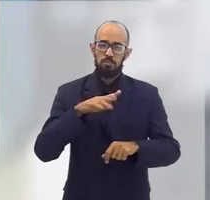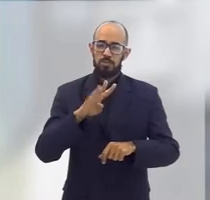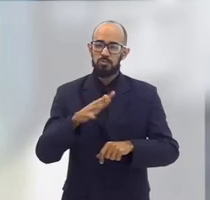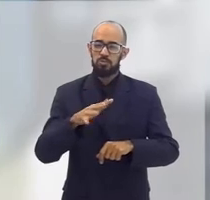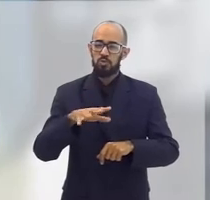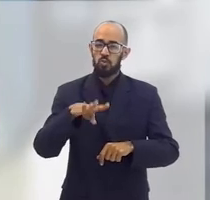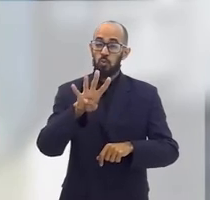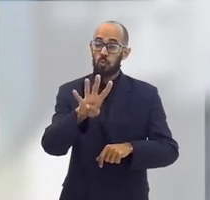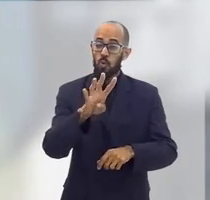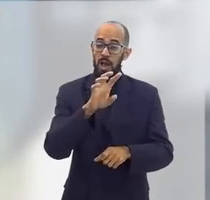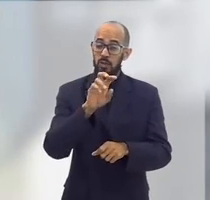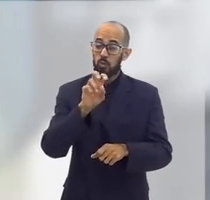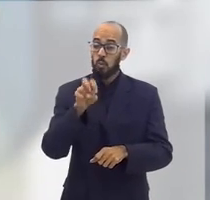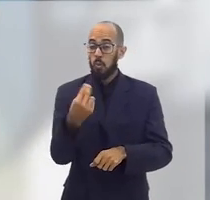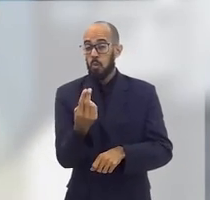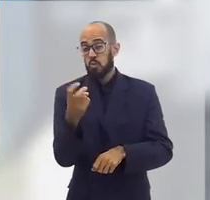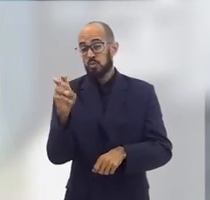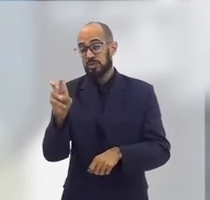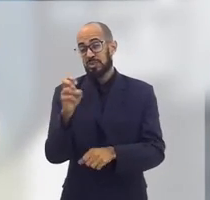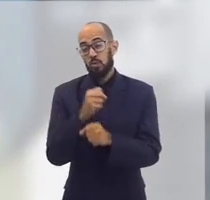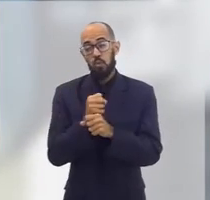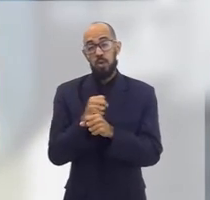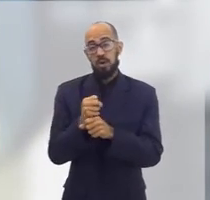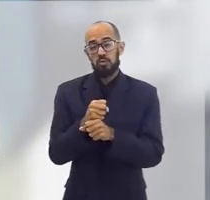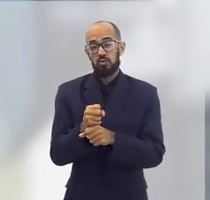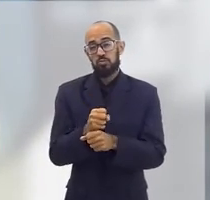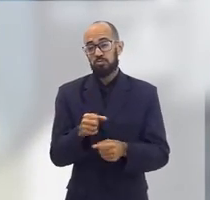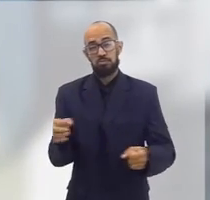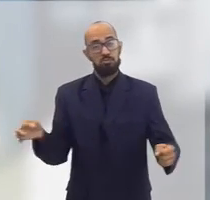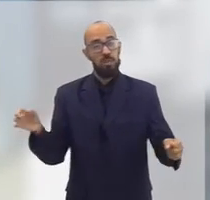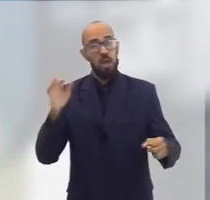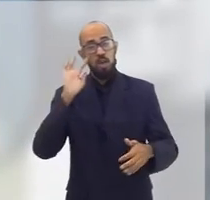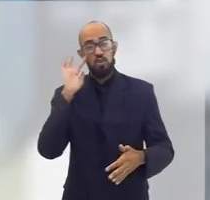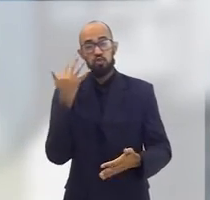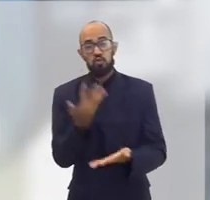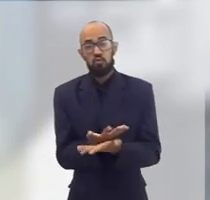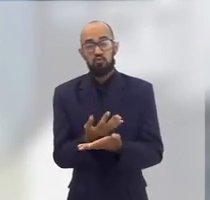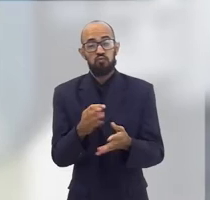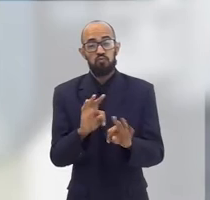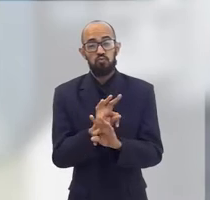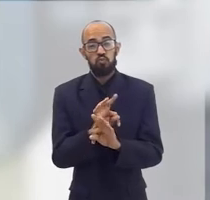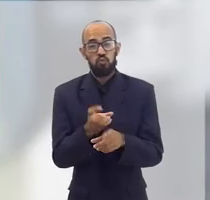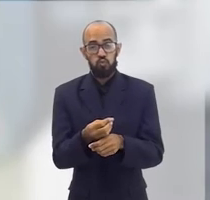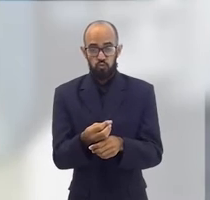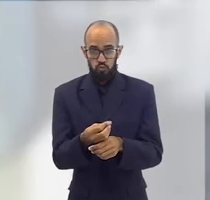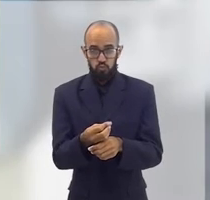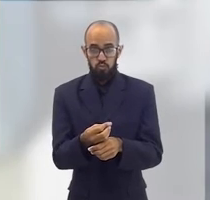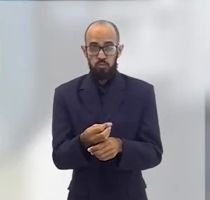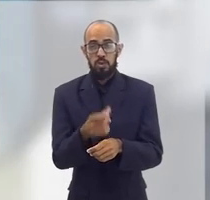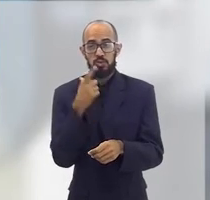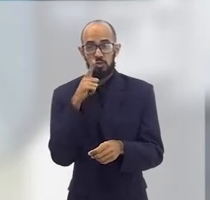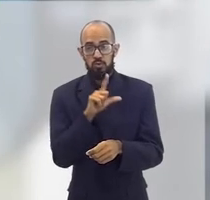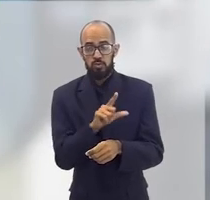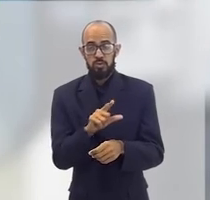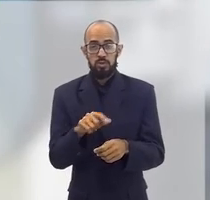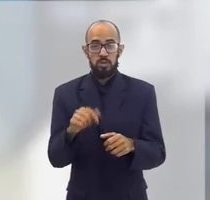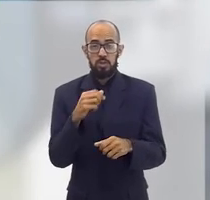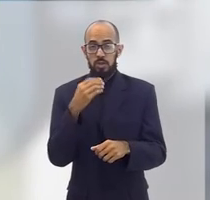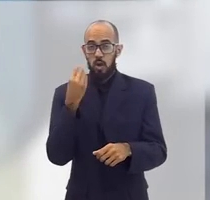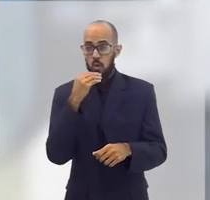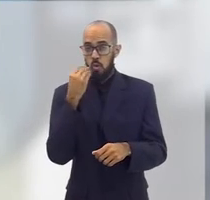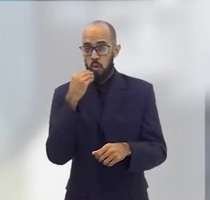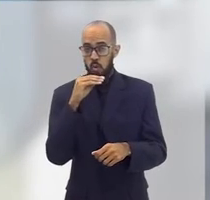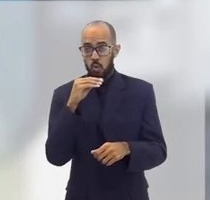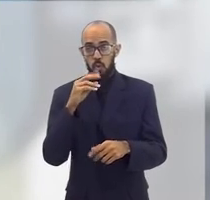de 4 a 5 anos para pagamento desse passivo todo e reequação financeira do restaurante, de modo que você possa voltar a ter